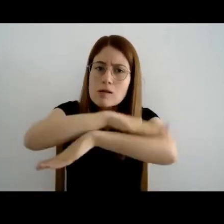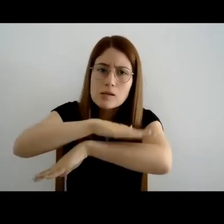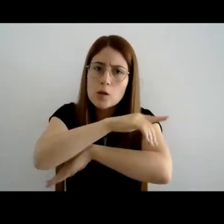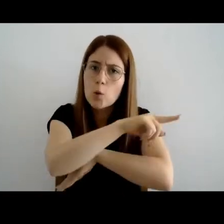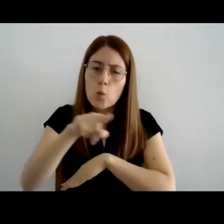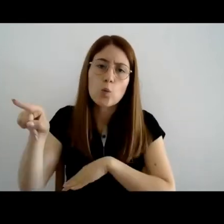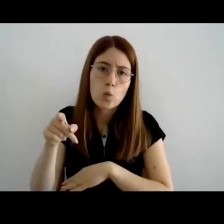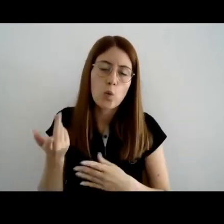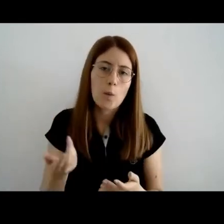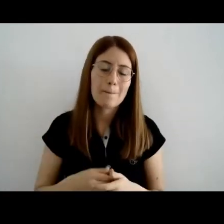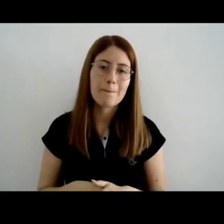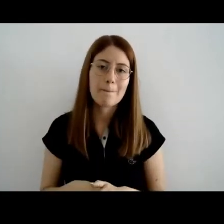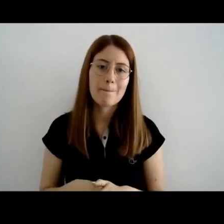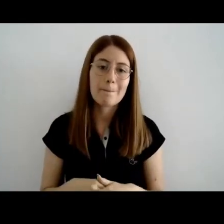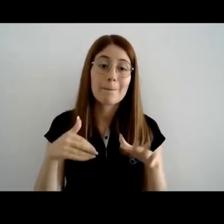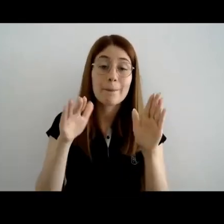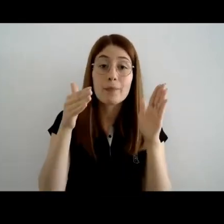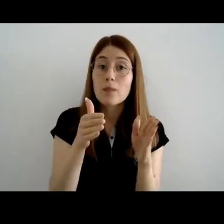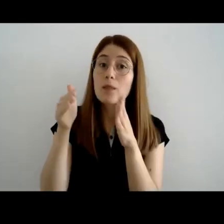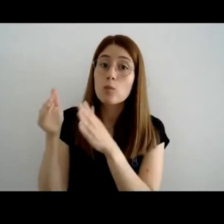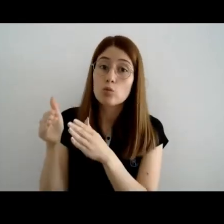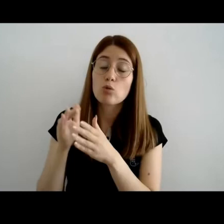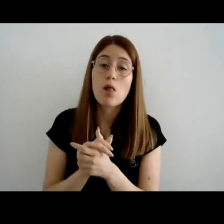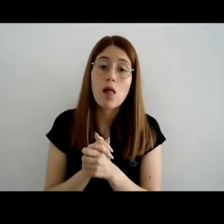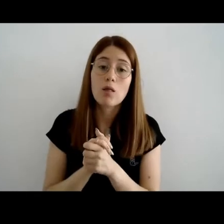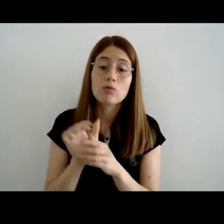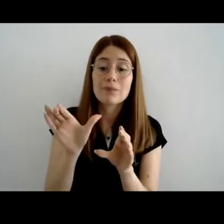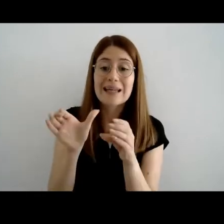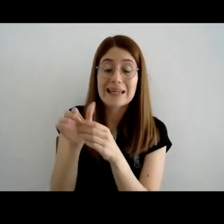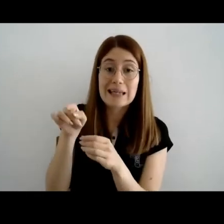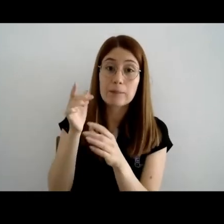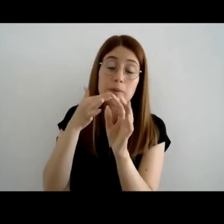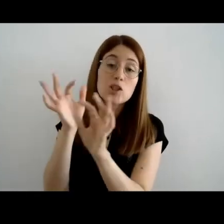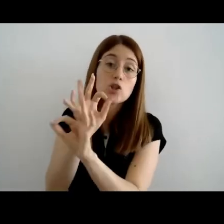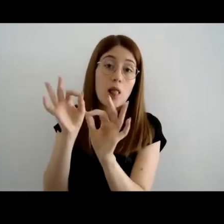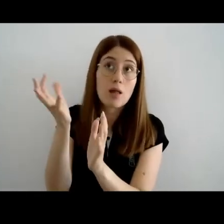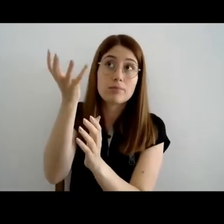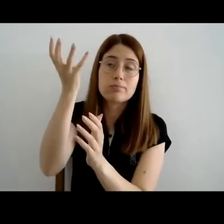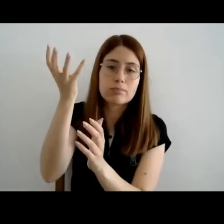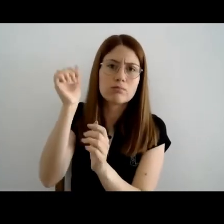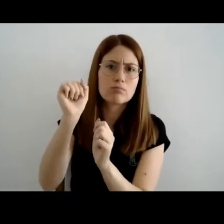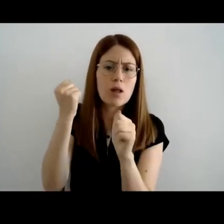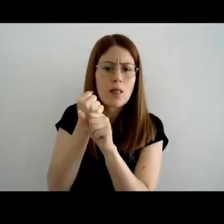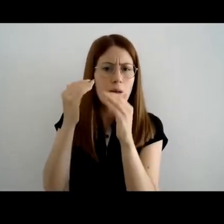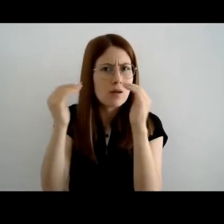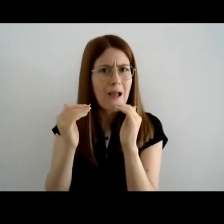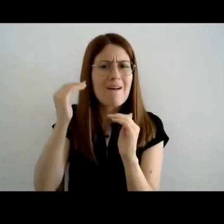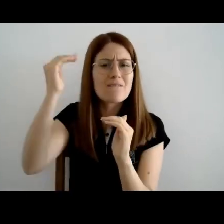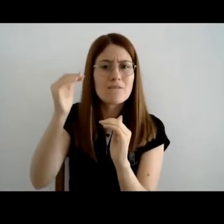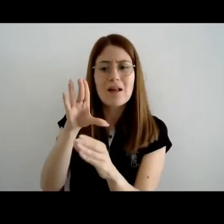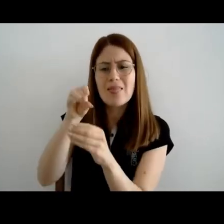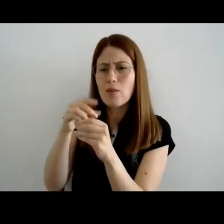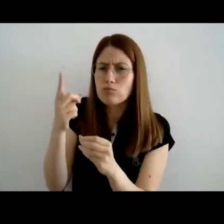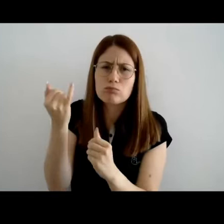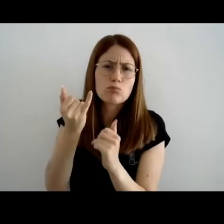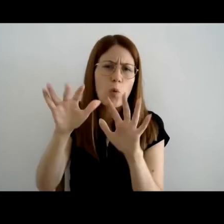em bruto. Por outro lado, a equipa de excelência ou uma equipa de alto rendimento no seio de uma organização,